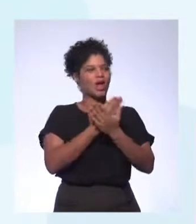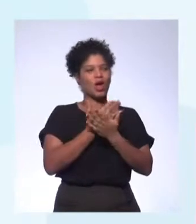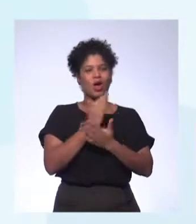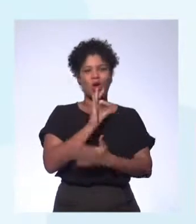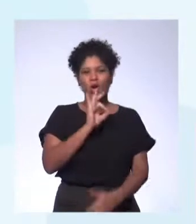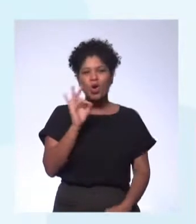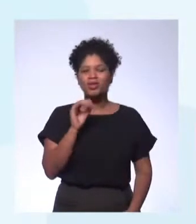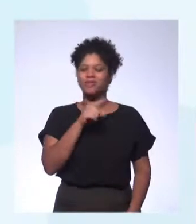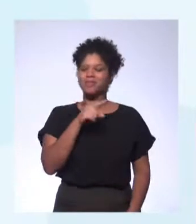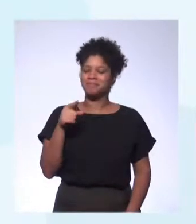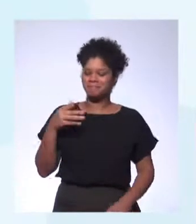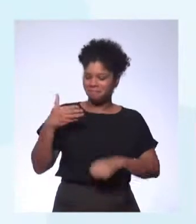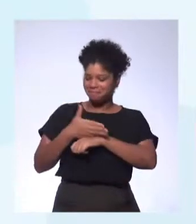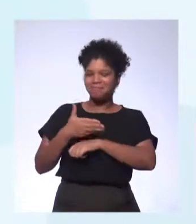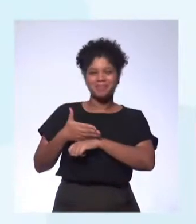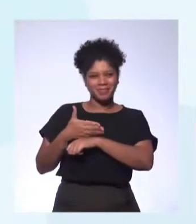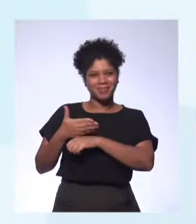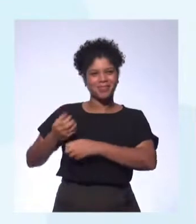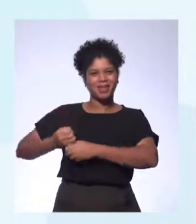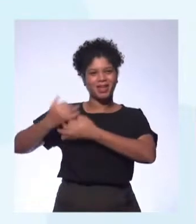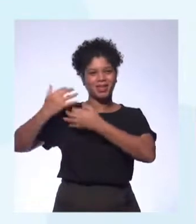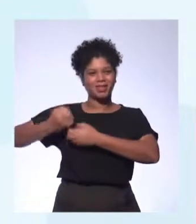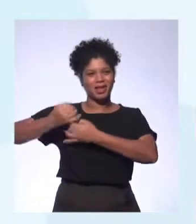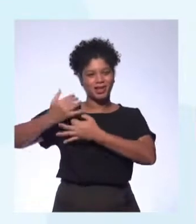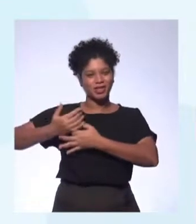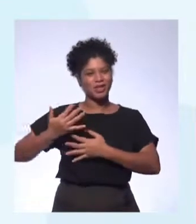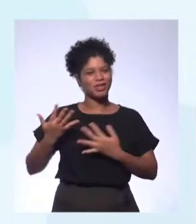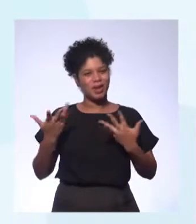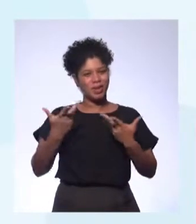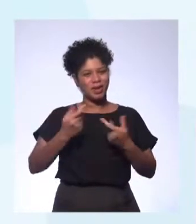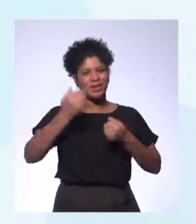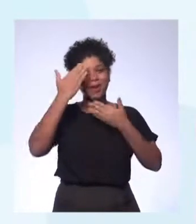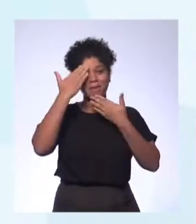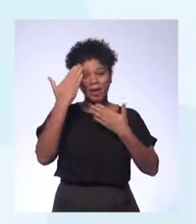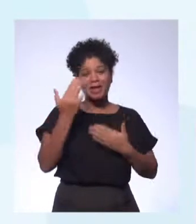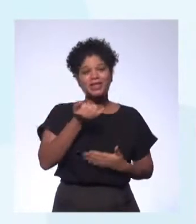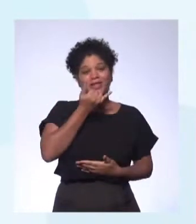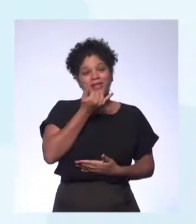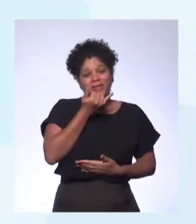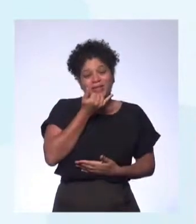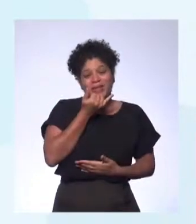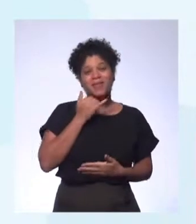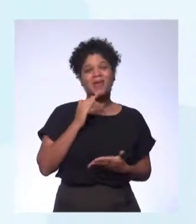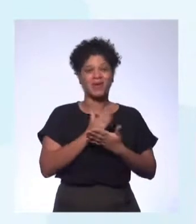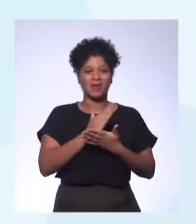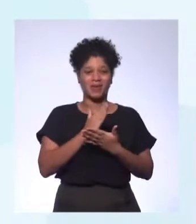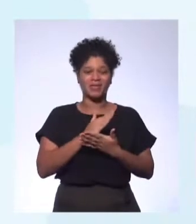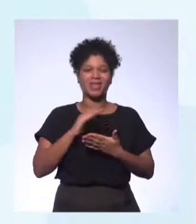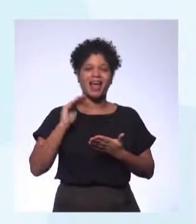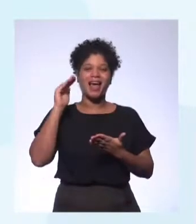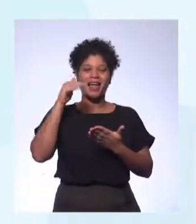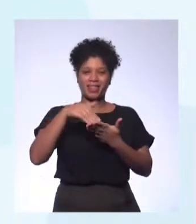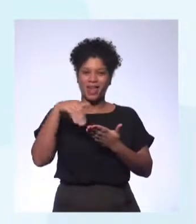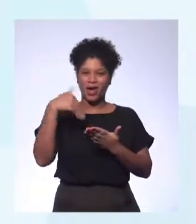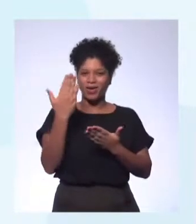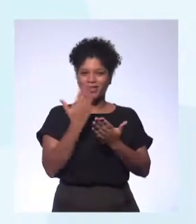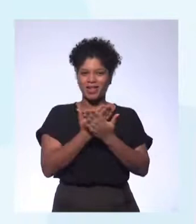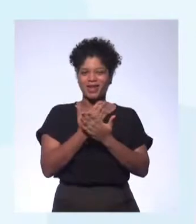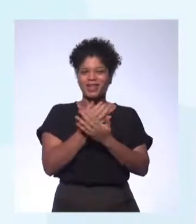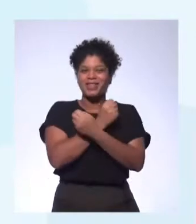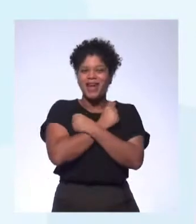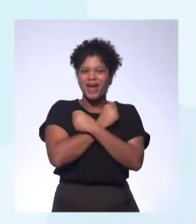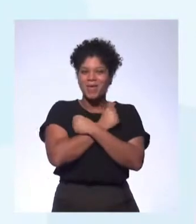a interação aí que vocês participaram né obrigado por tudo desculpa de alguma coisa aí até a próxima e aquele abraço